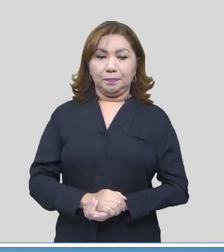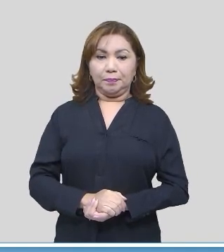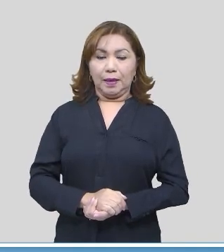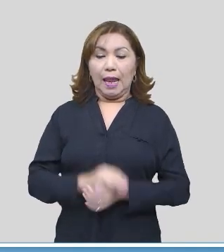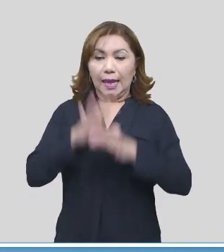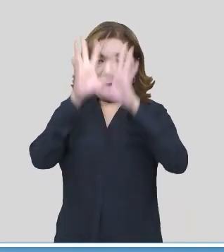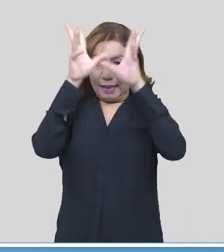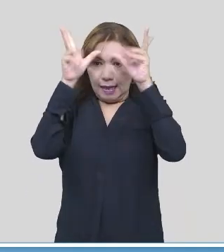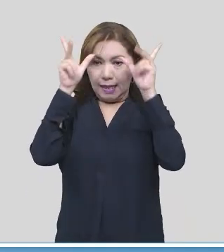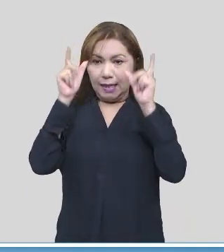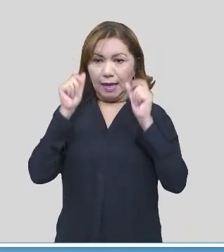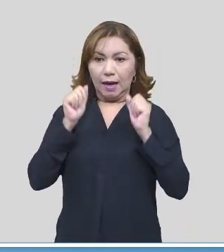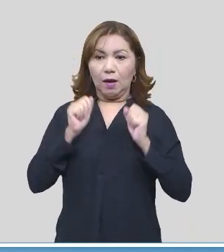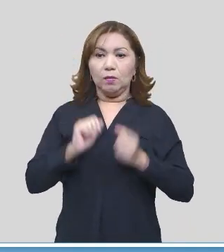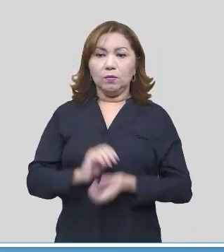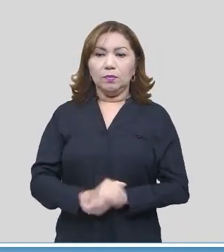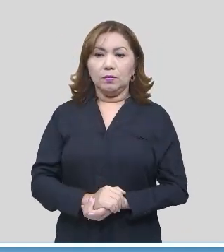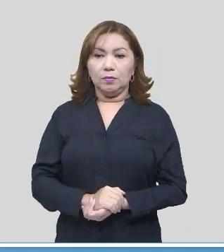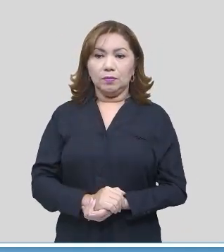Leão,